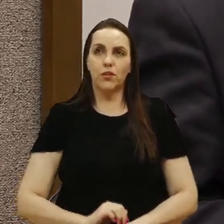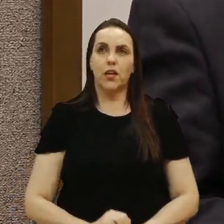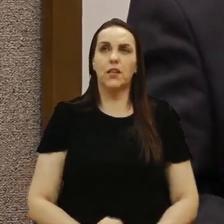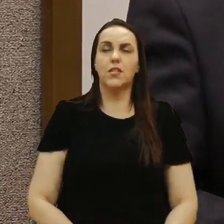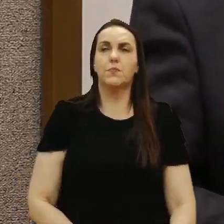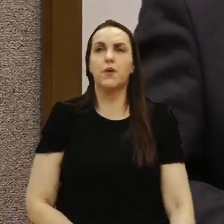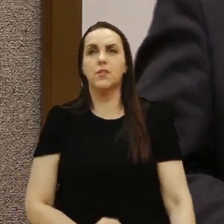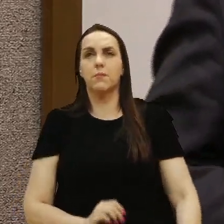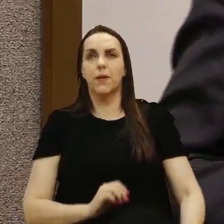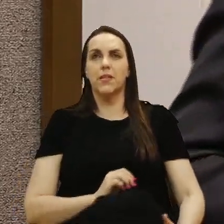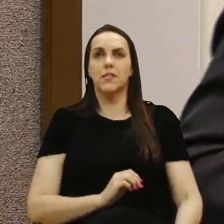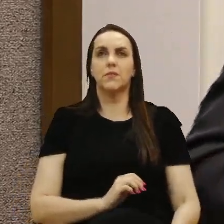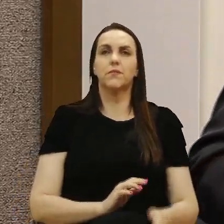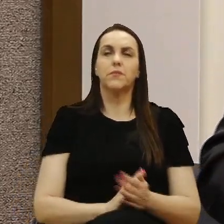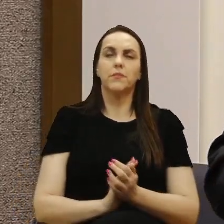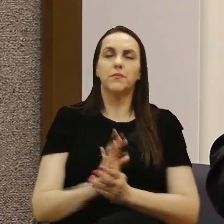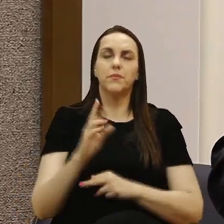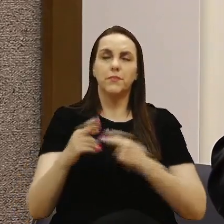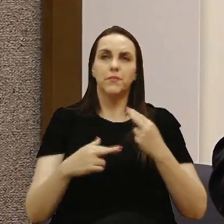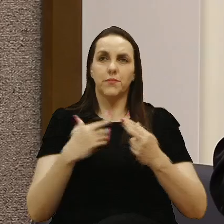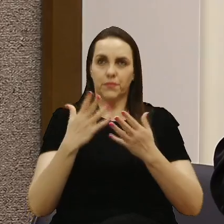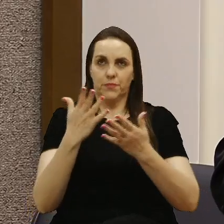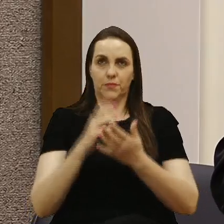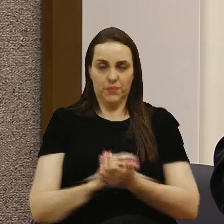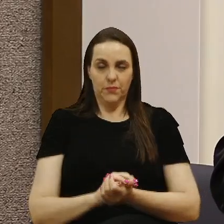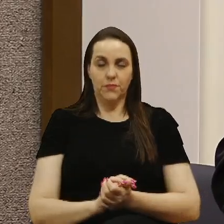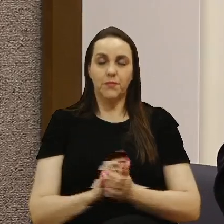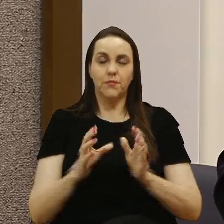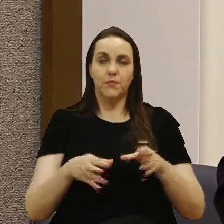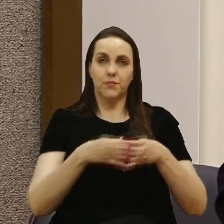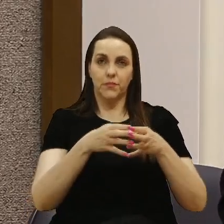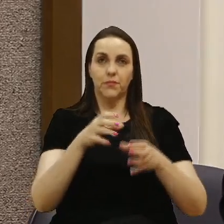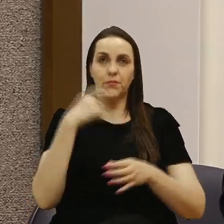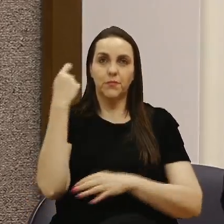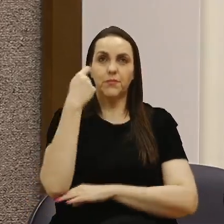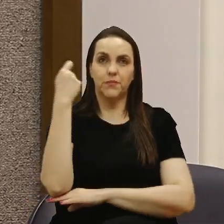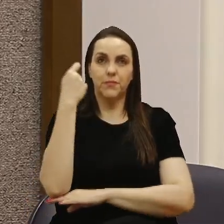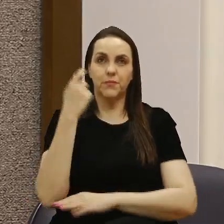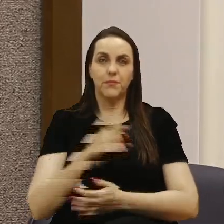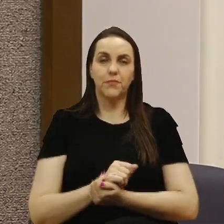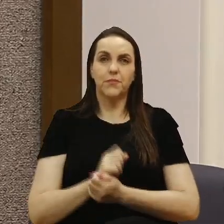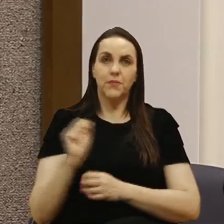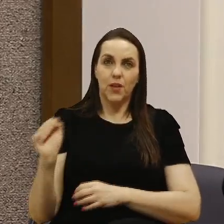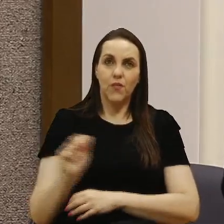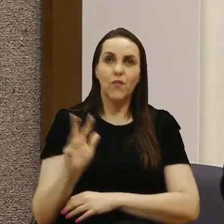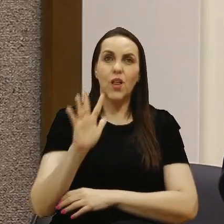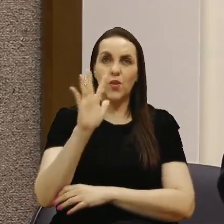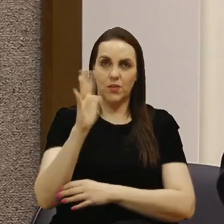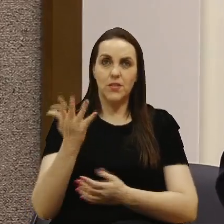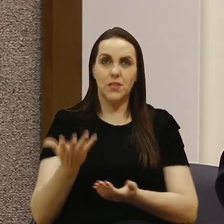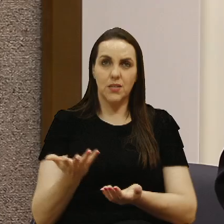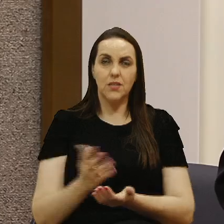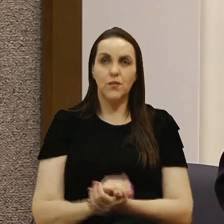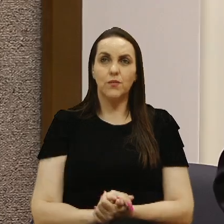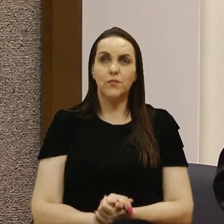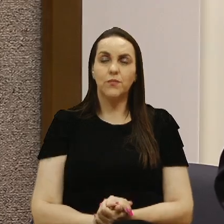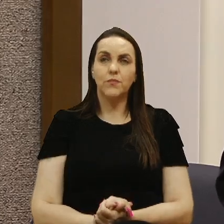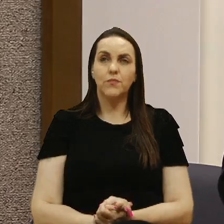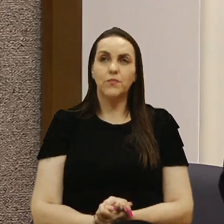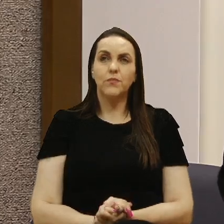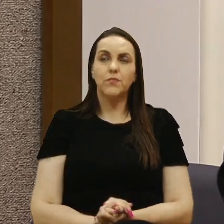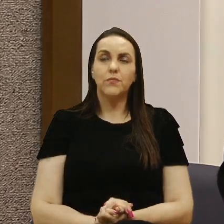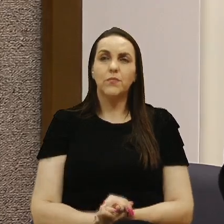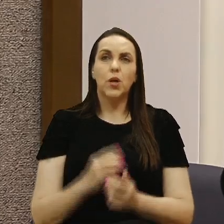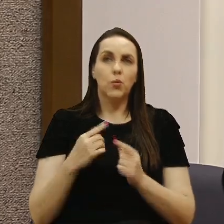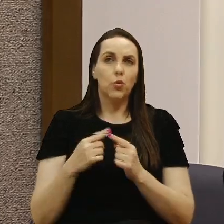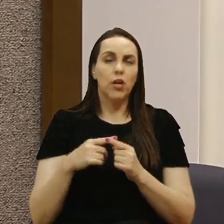destinou R$1 milhão para a reforma do Clube Gaúcho. Então eu quero valorizar, porque